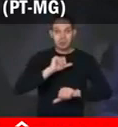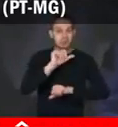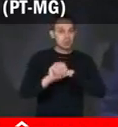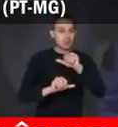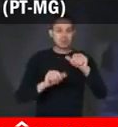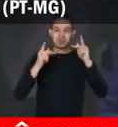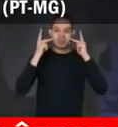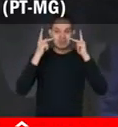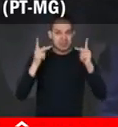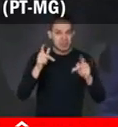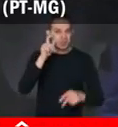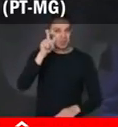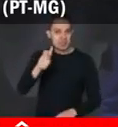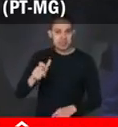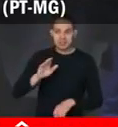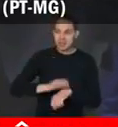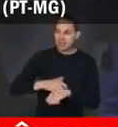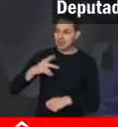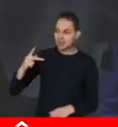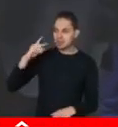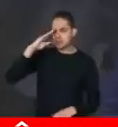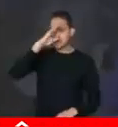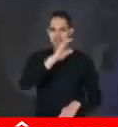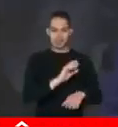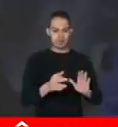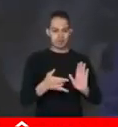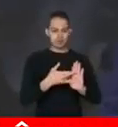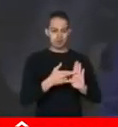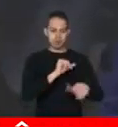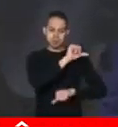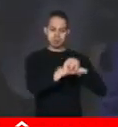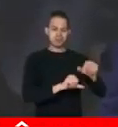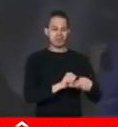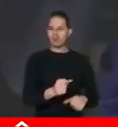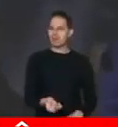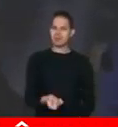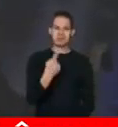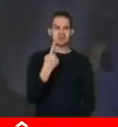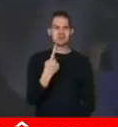interesses bolsonaristas o regimento dessa casa. Um absurdo. Isso sim é imprevisível.